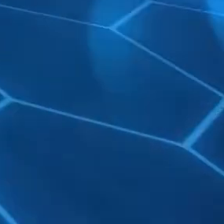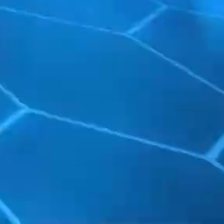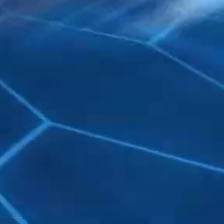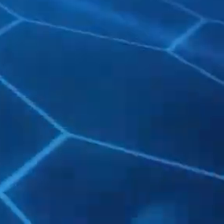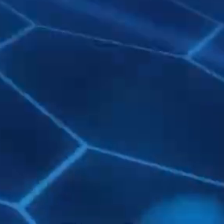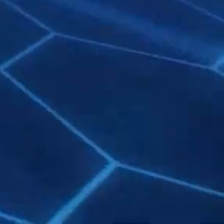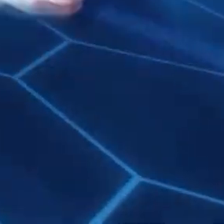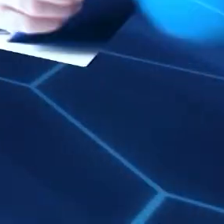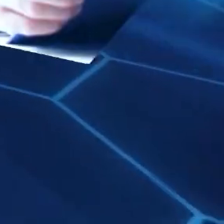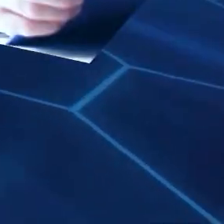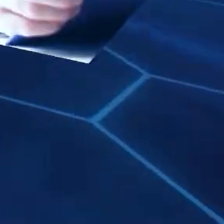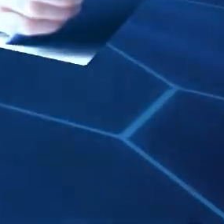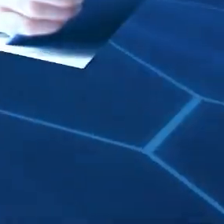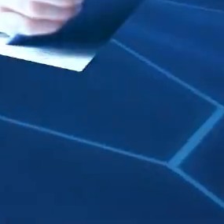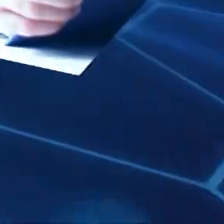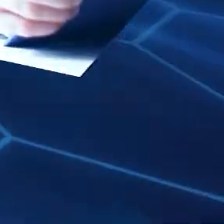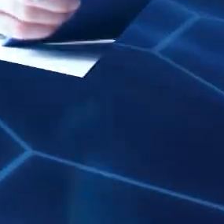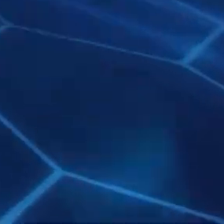Música